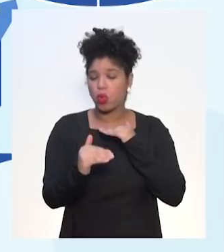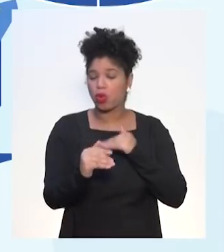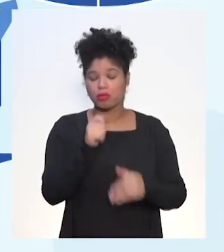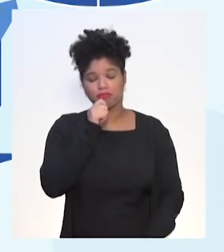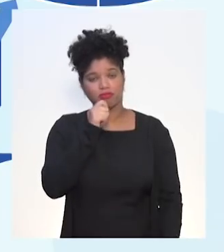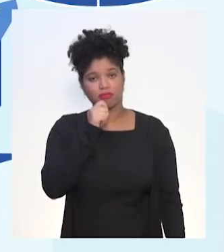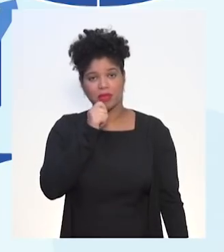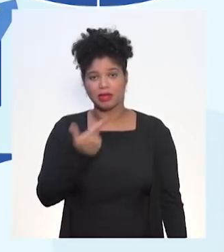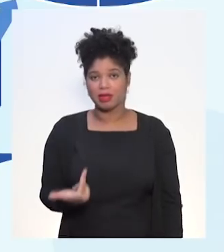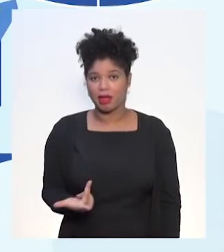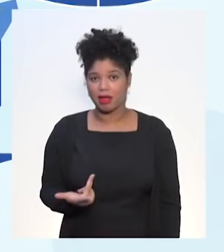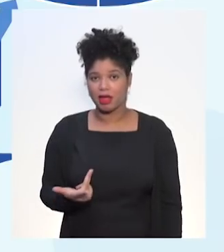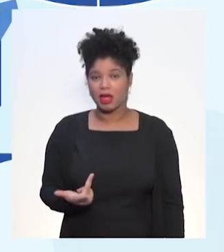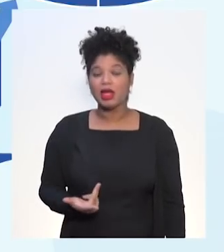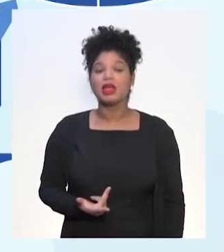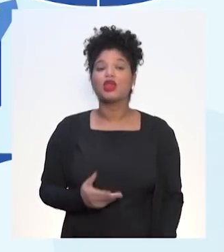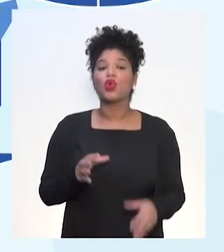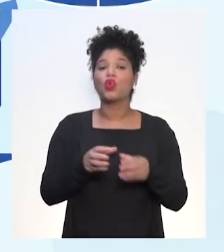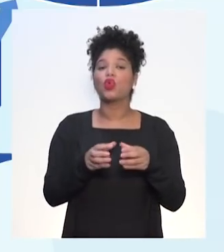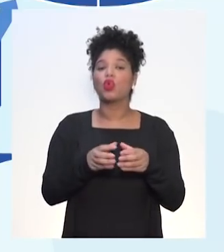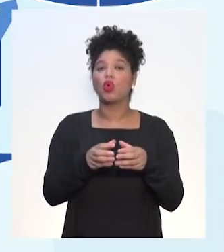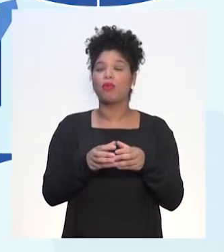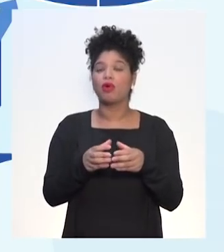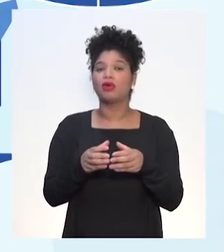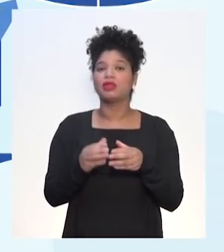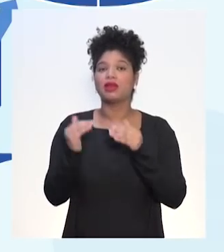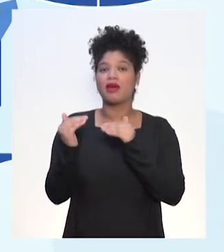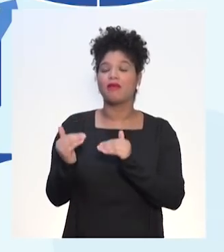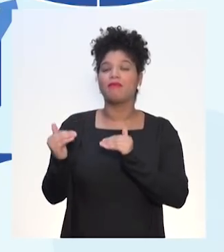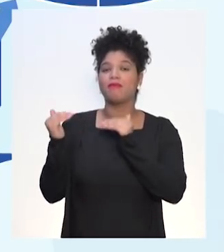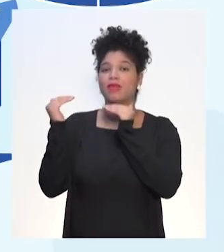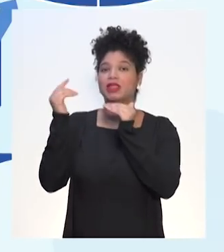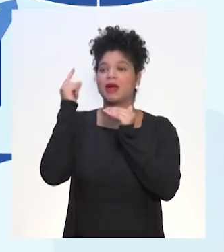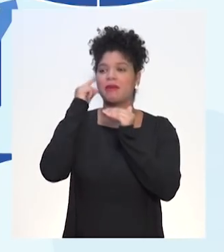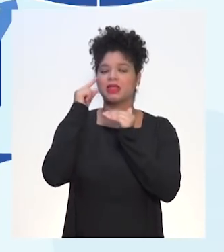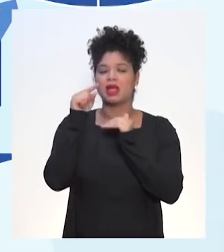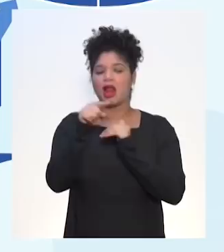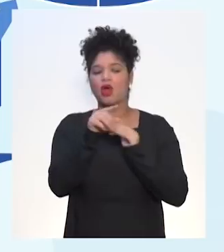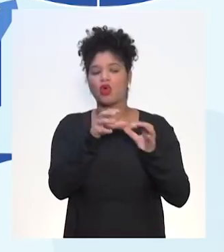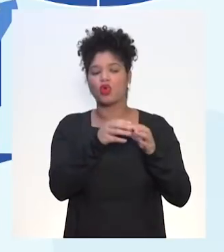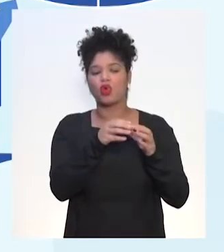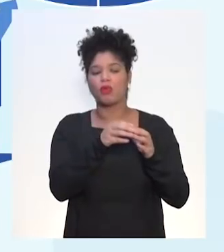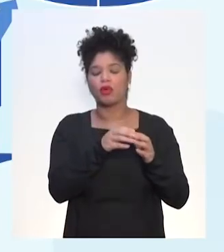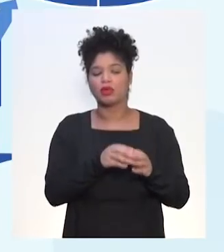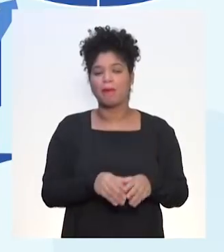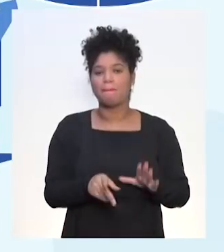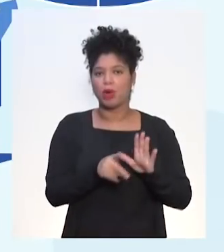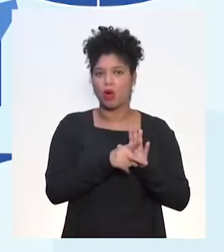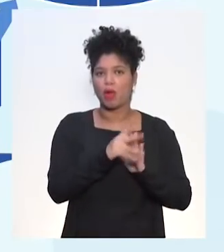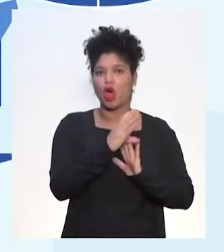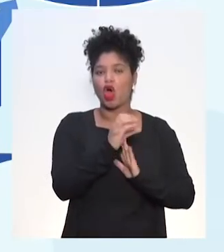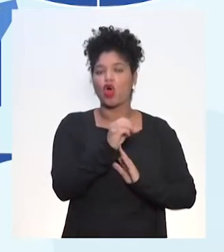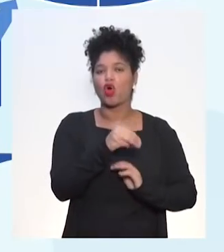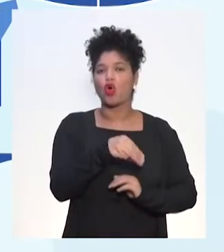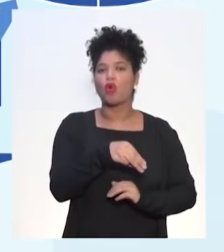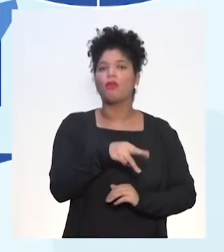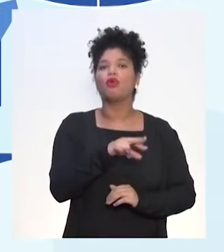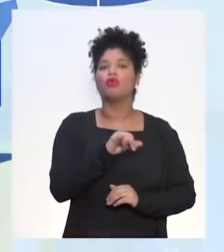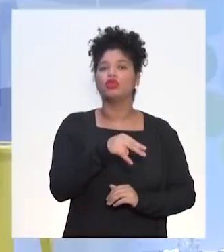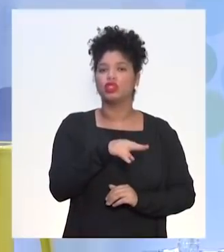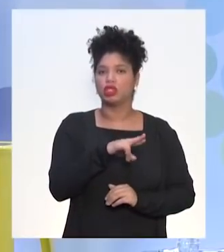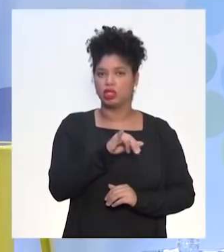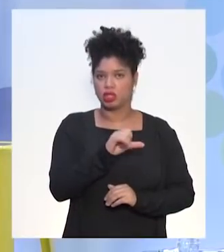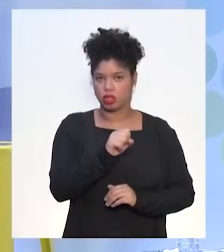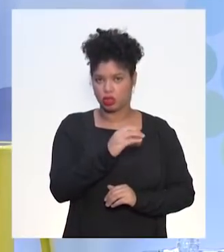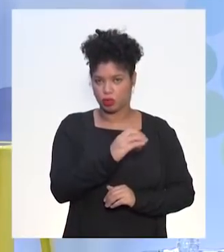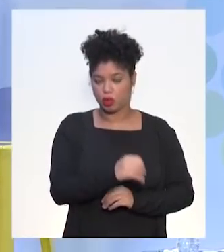com uma elite que morria de medo da expansão do comunismo após a vitoriosa Revolução Russa,